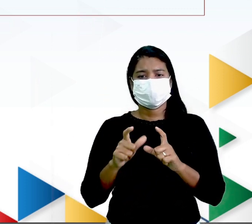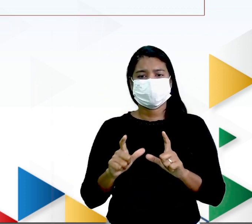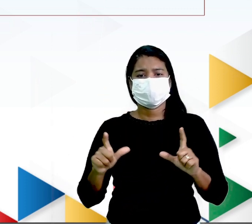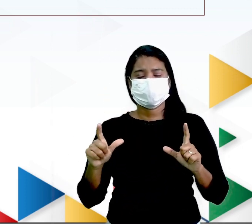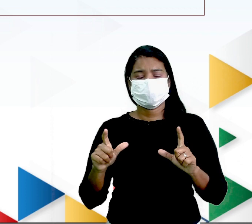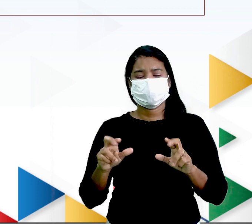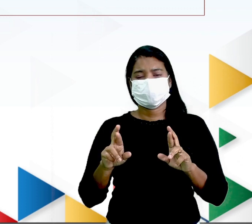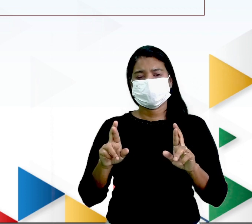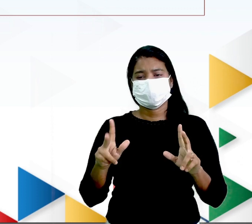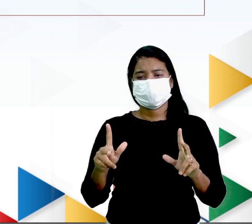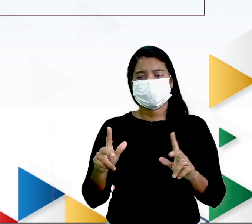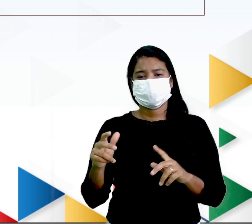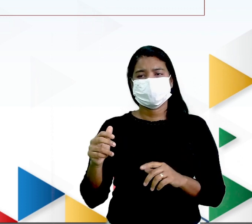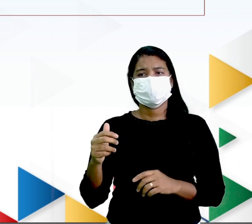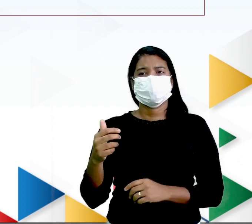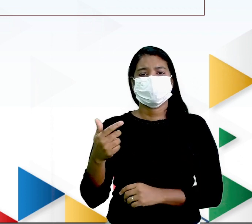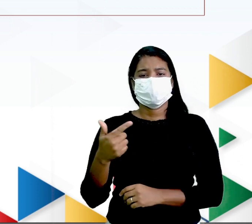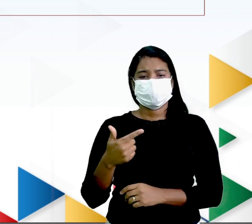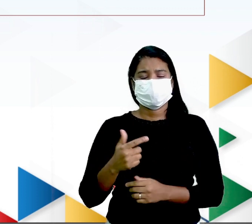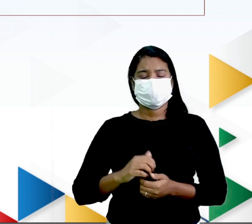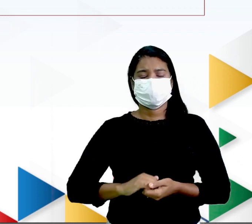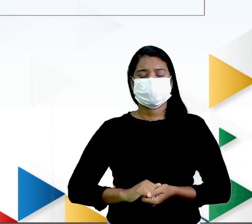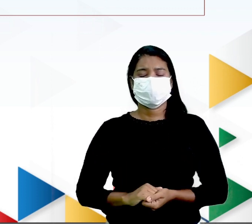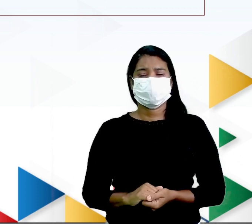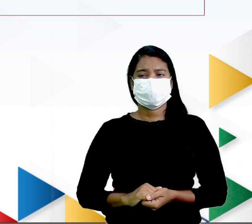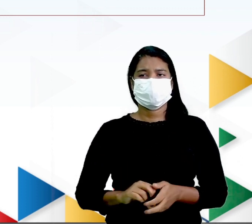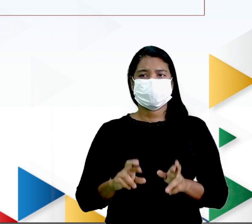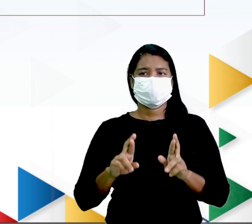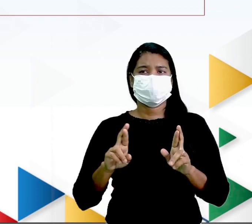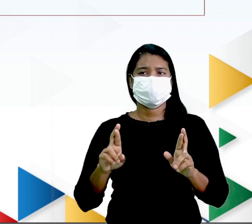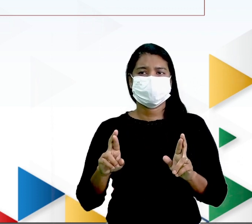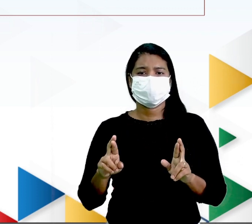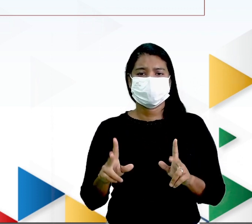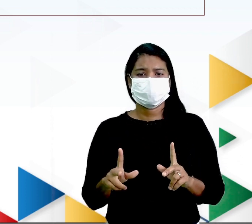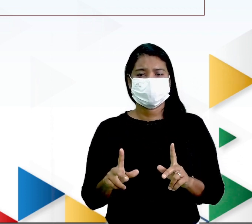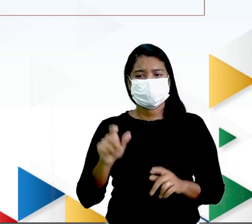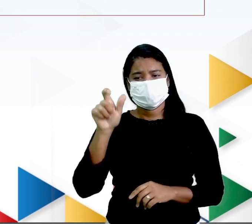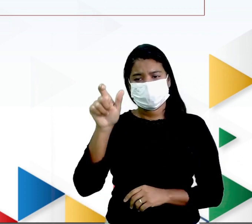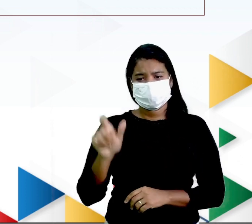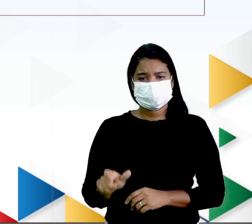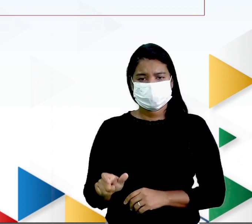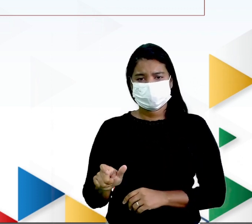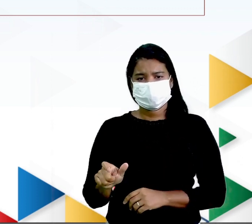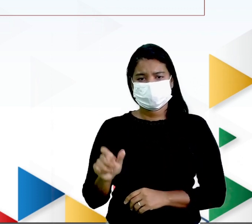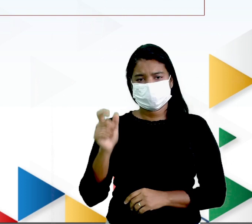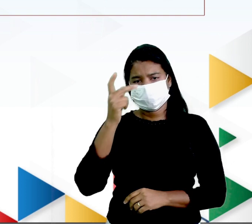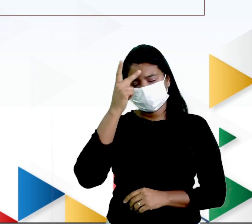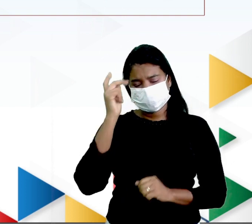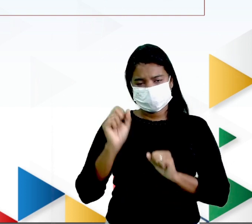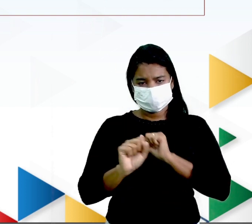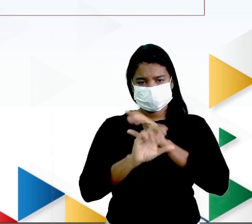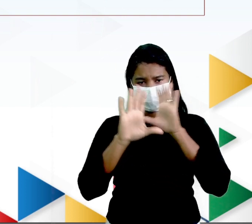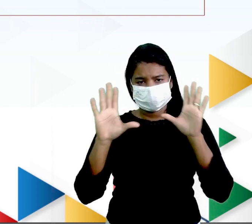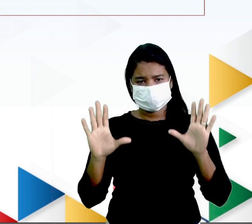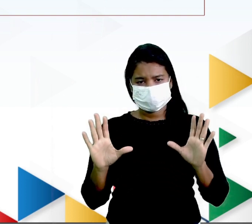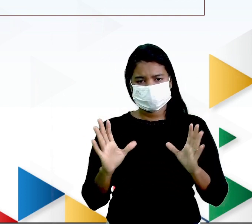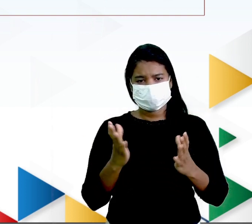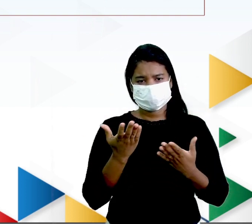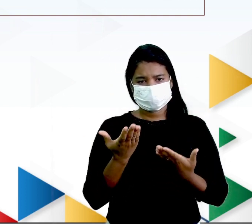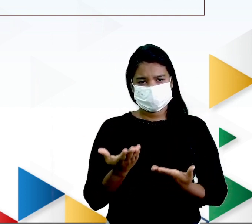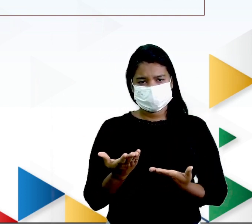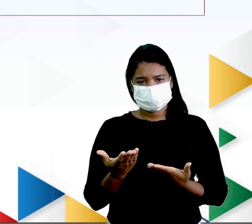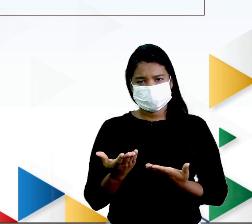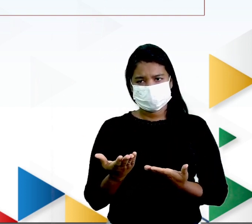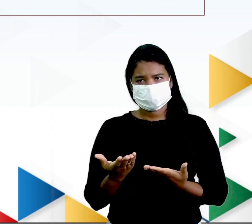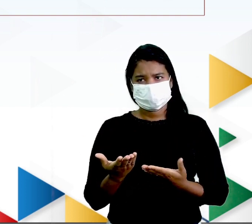A grandeza doce, ok? Que é diferente da grandeza pessoa. Tá claro para você? Isso é partilha. Quando